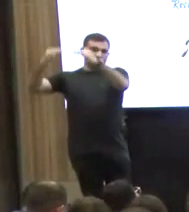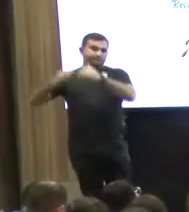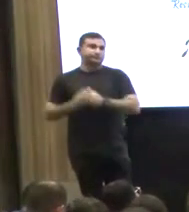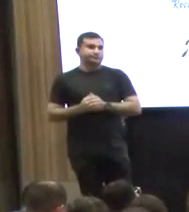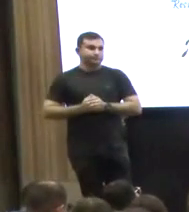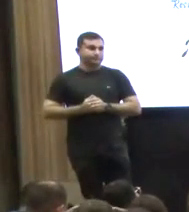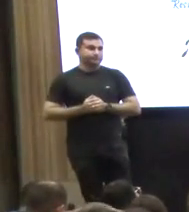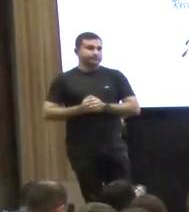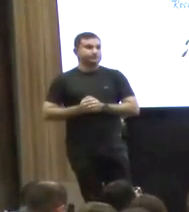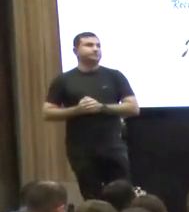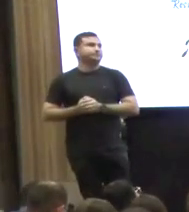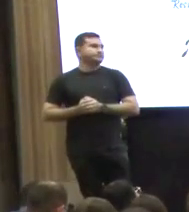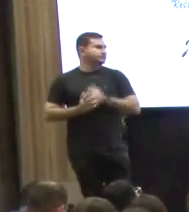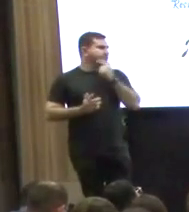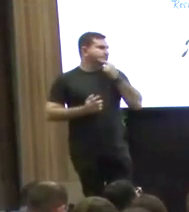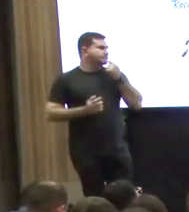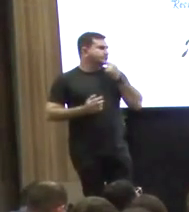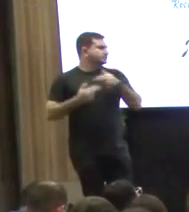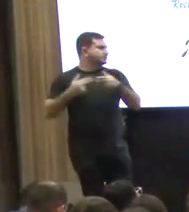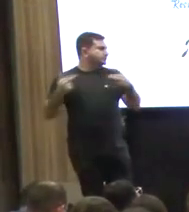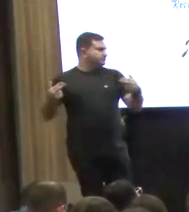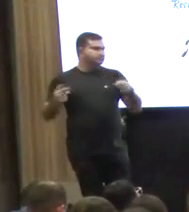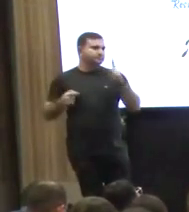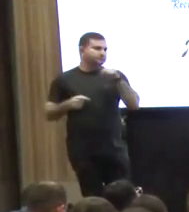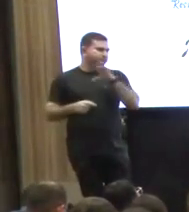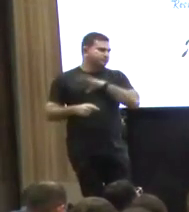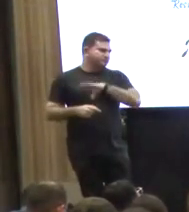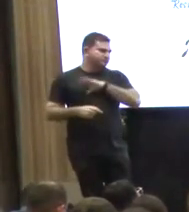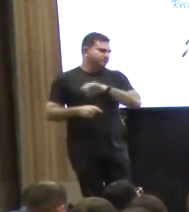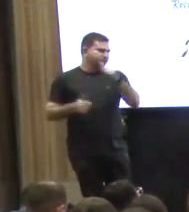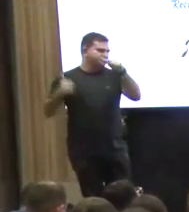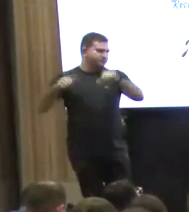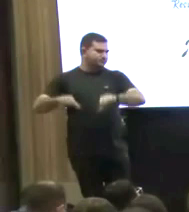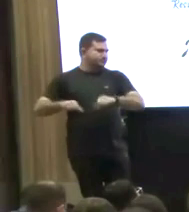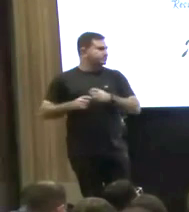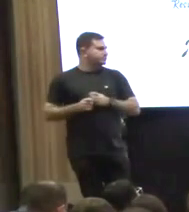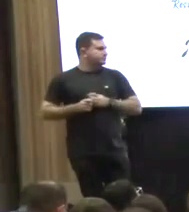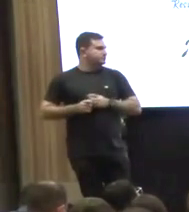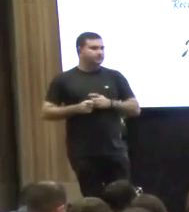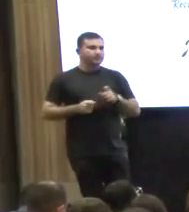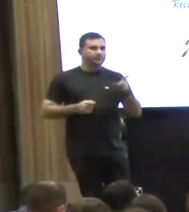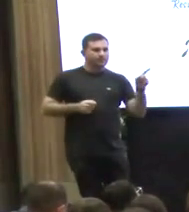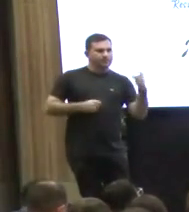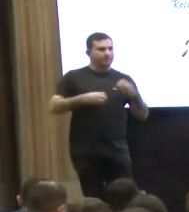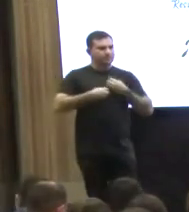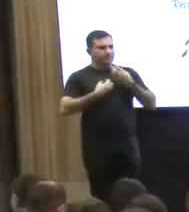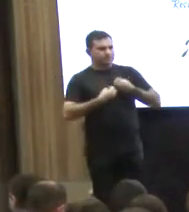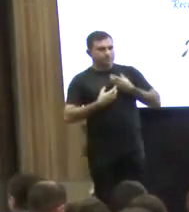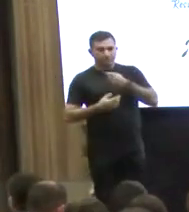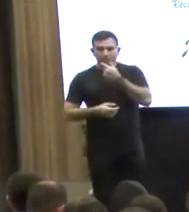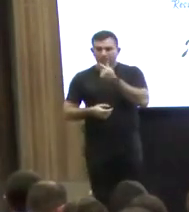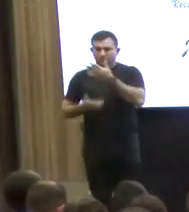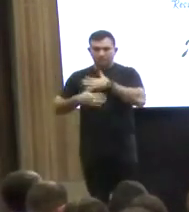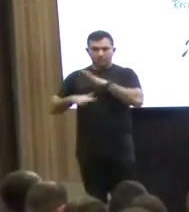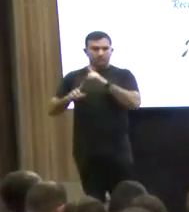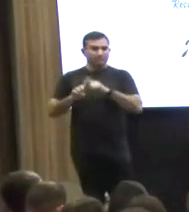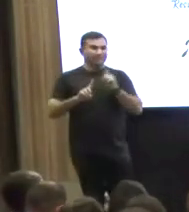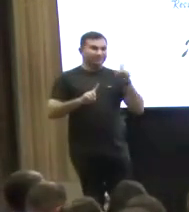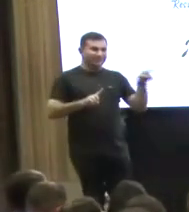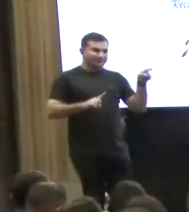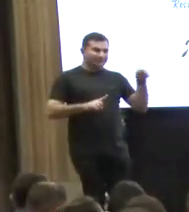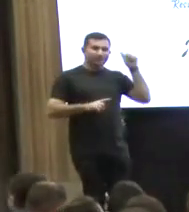cultiva, permite o racismo, é uma escola pior para os brancos que lá estão. Que essa escola que cultiva o